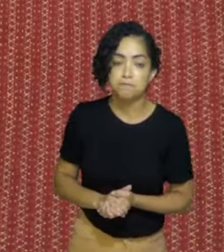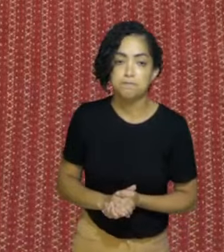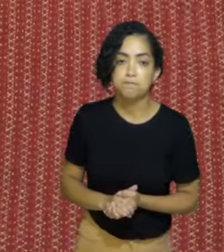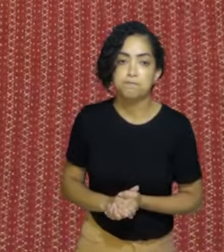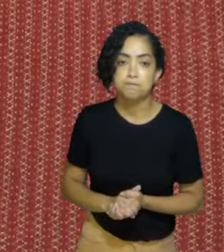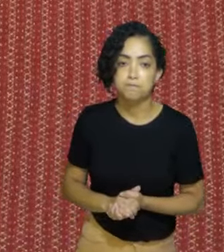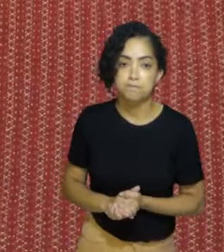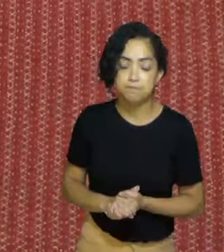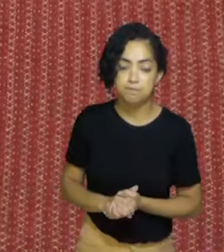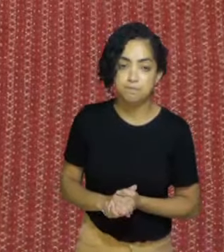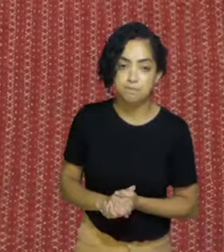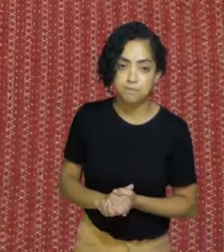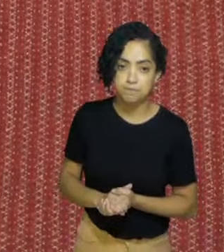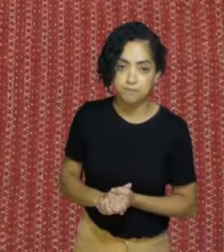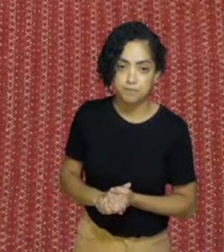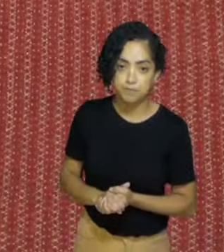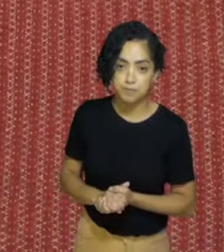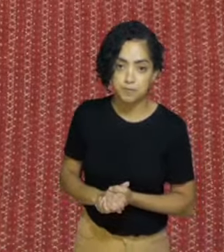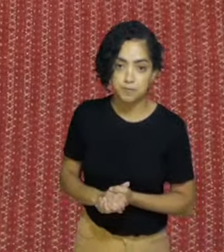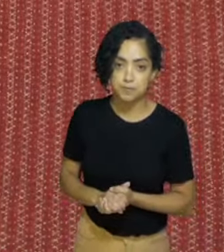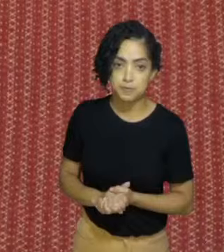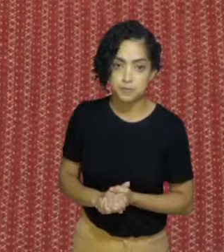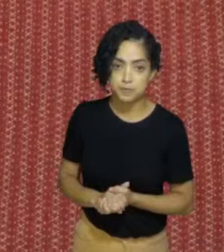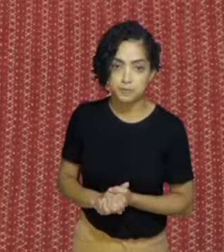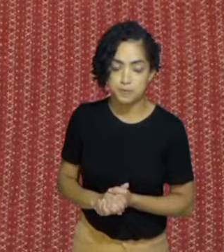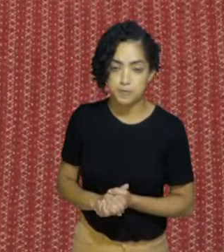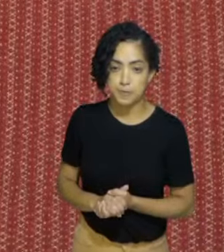Um minuto, deputado.